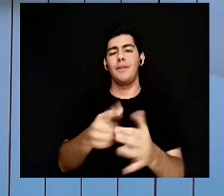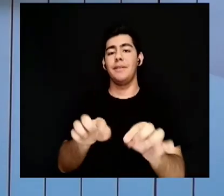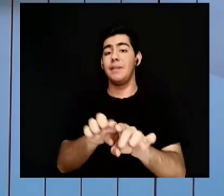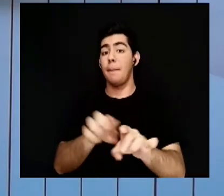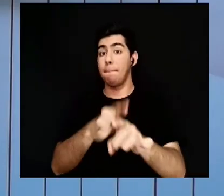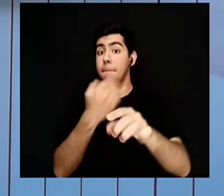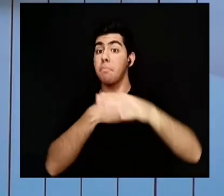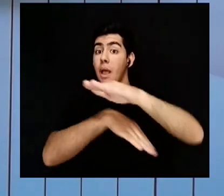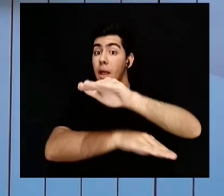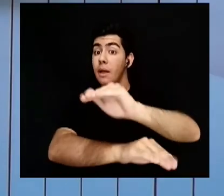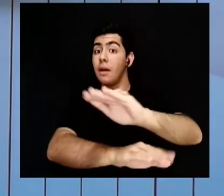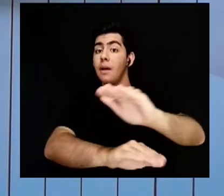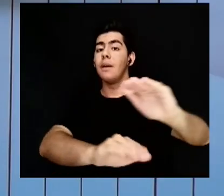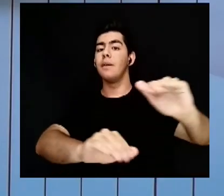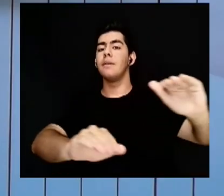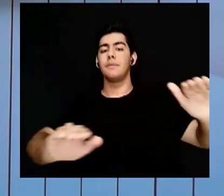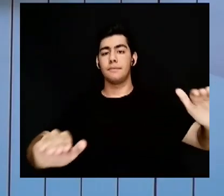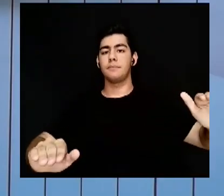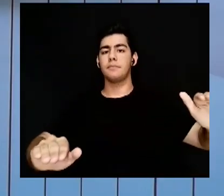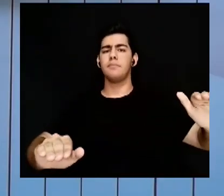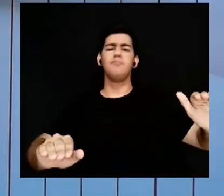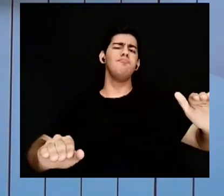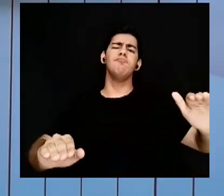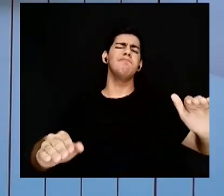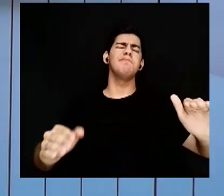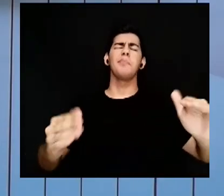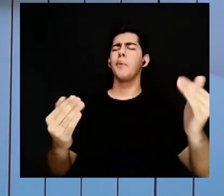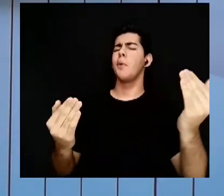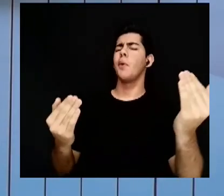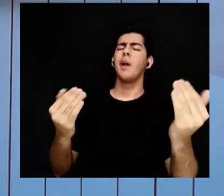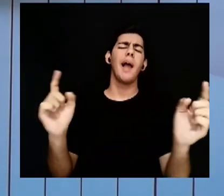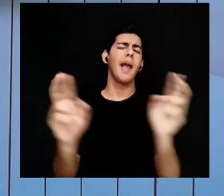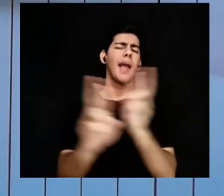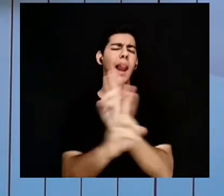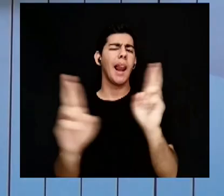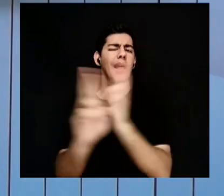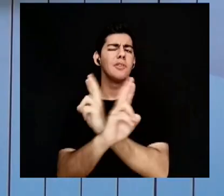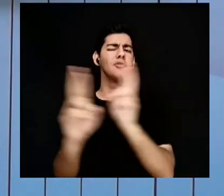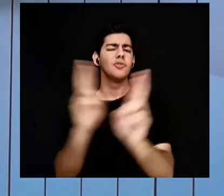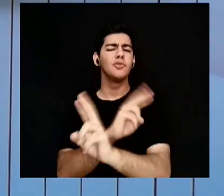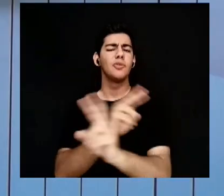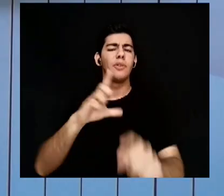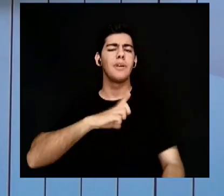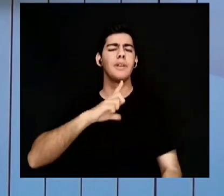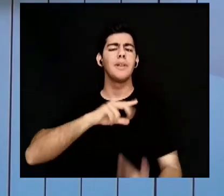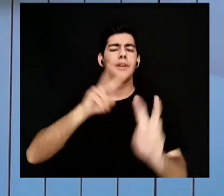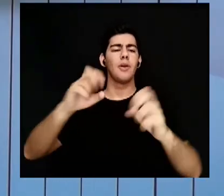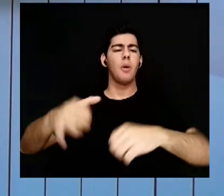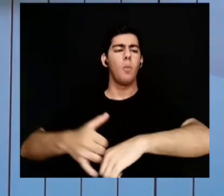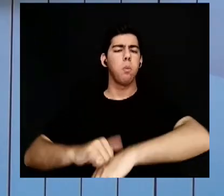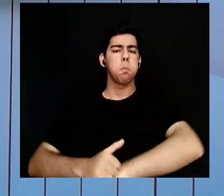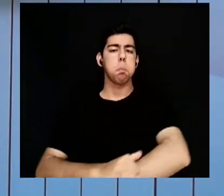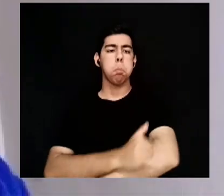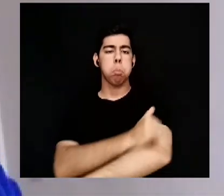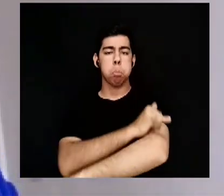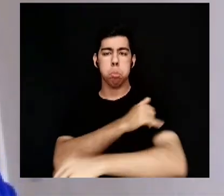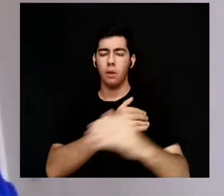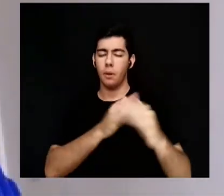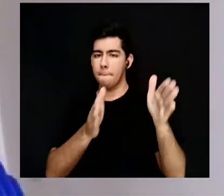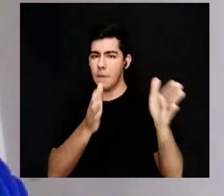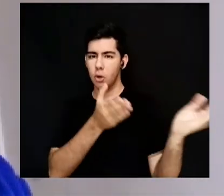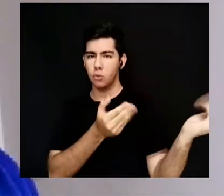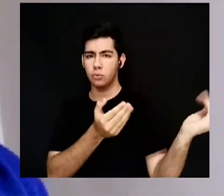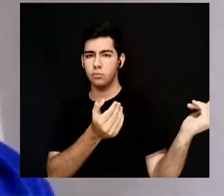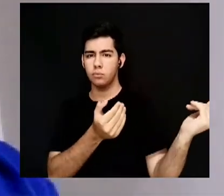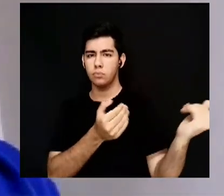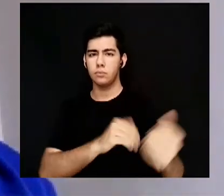a relação entre esses alimentos e uma obesidade pós a adolescência? A